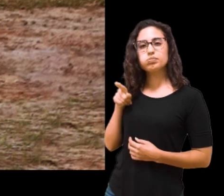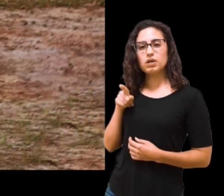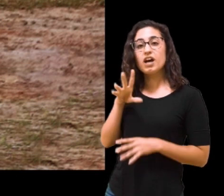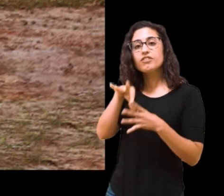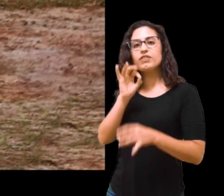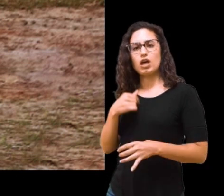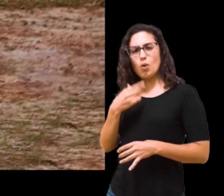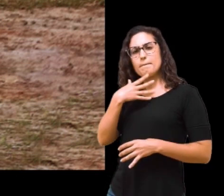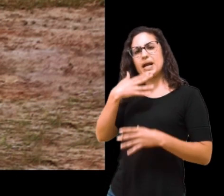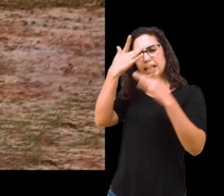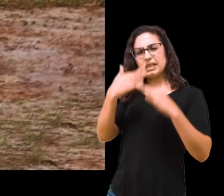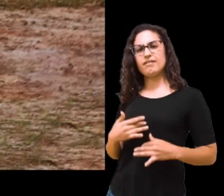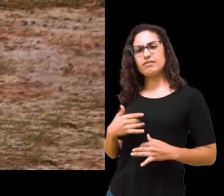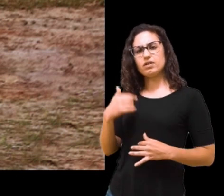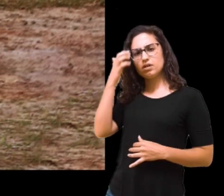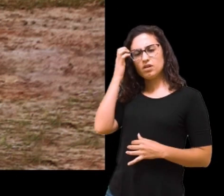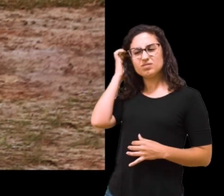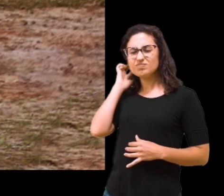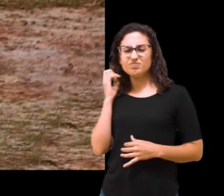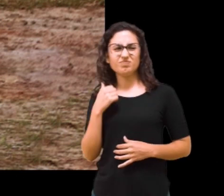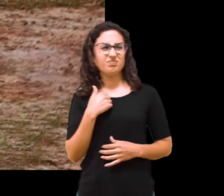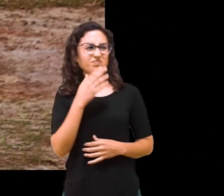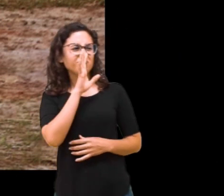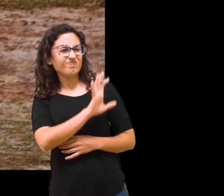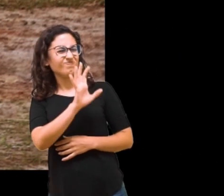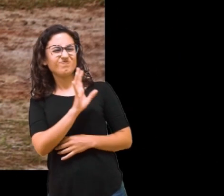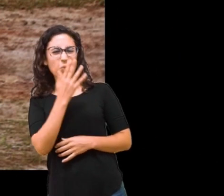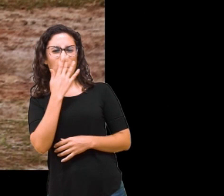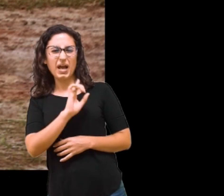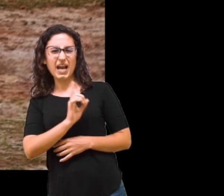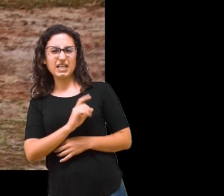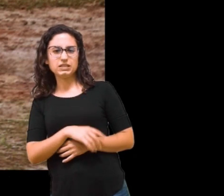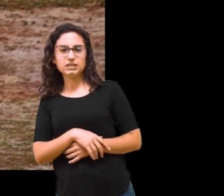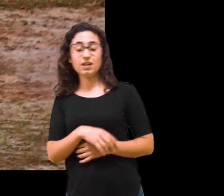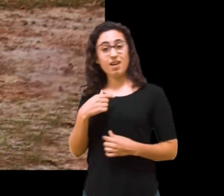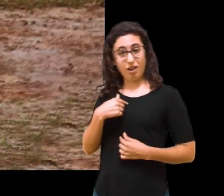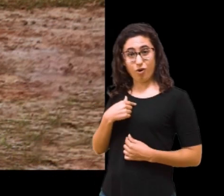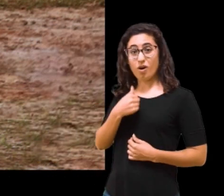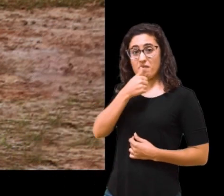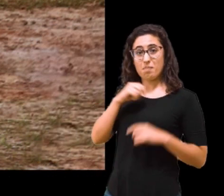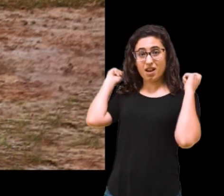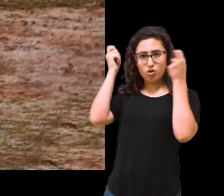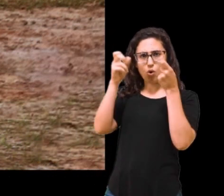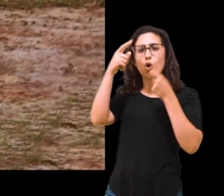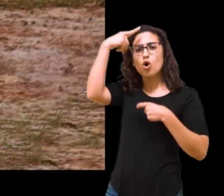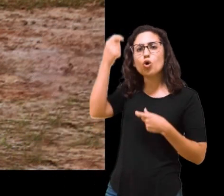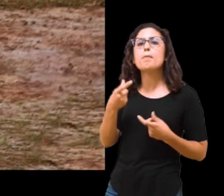Adivinhem, sou a Branca de Neve. À primeira vista não parece. Sou o Capuchinho Vermelho ou sou o Lobo